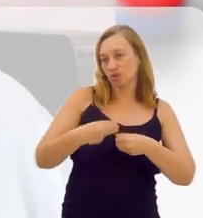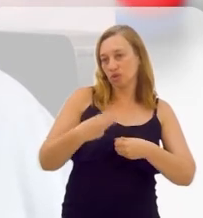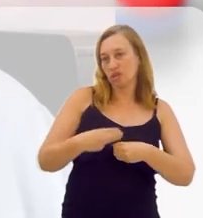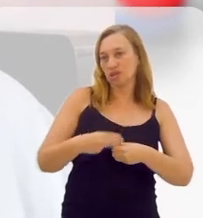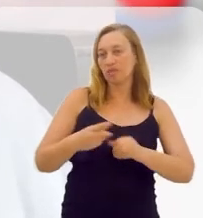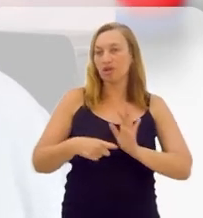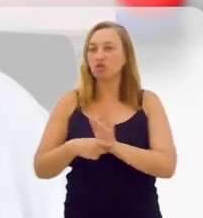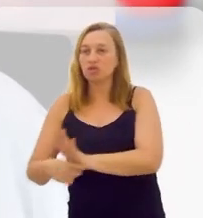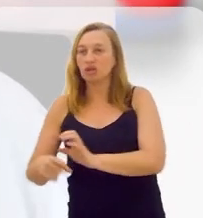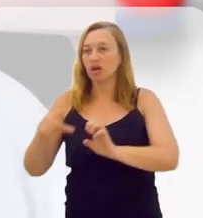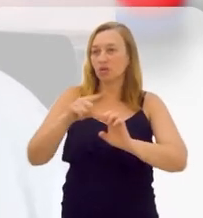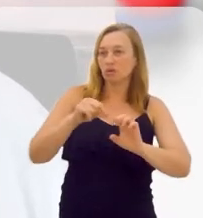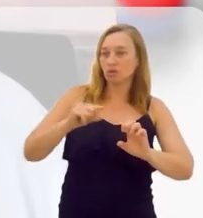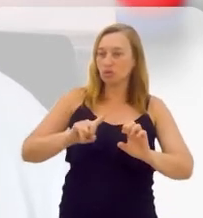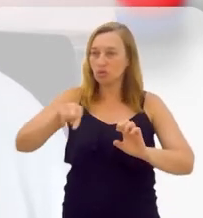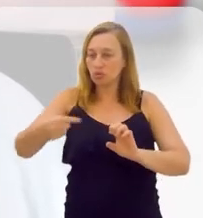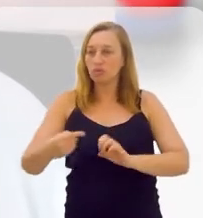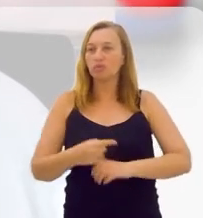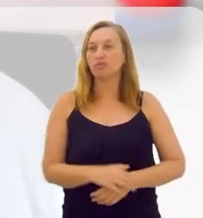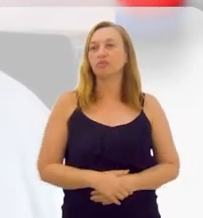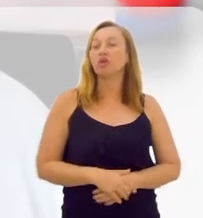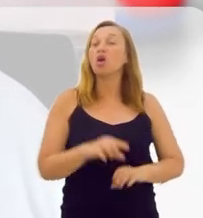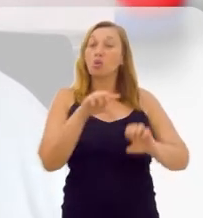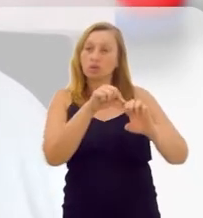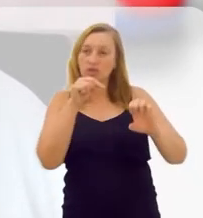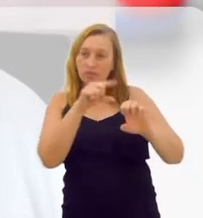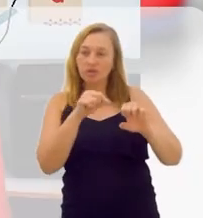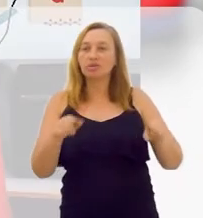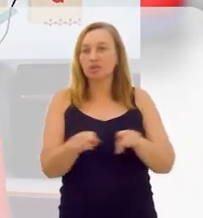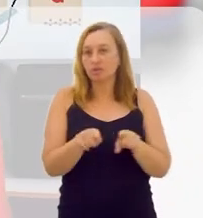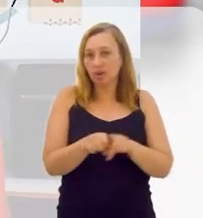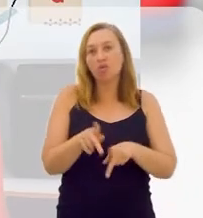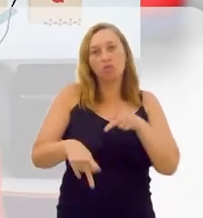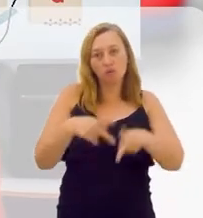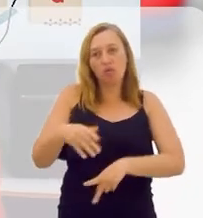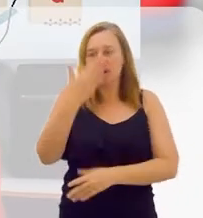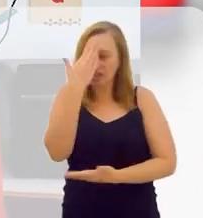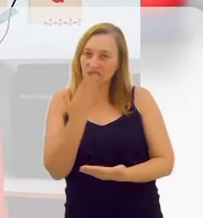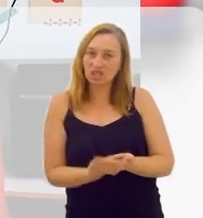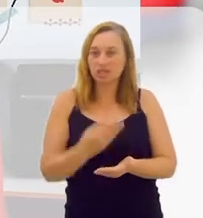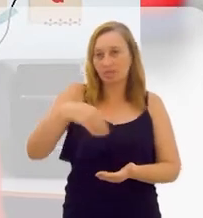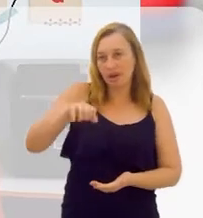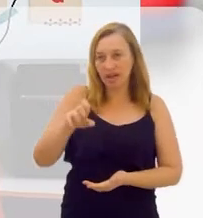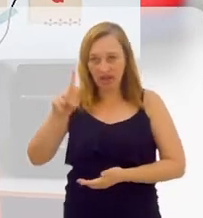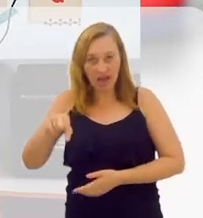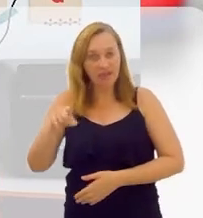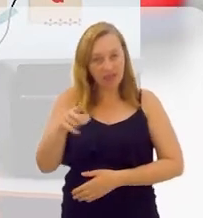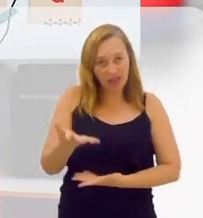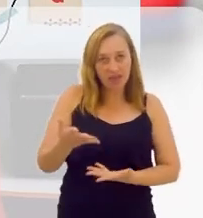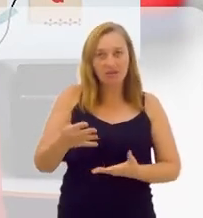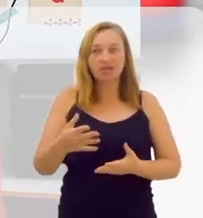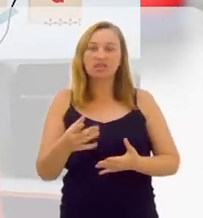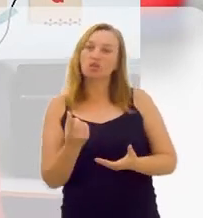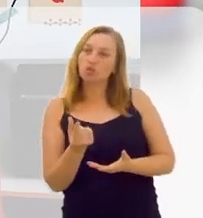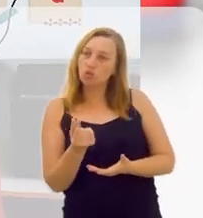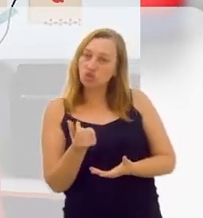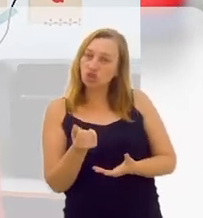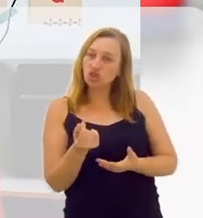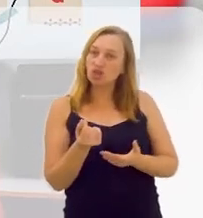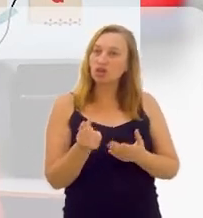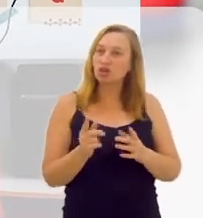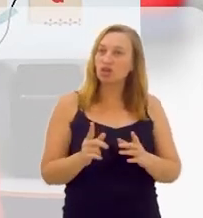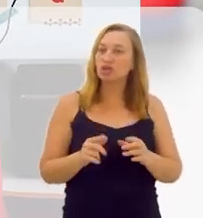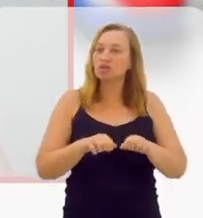pelas mesmas dificuldades que o café, né? É, os empreendedores e a população, acredito que de Maricá, né? Fazer essa economia Sim. circular